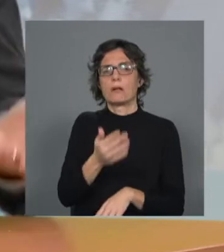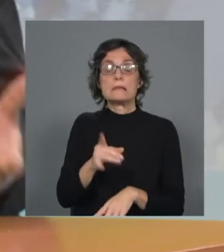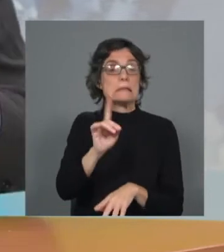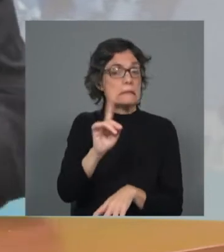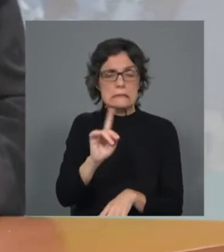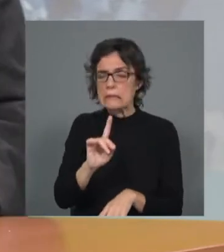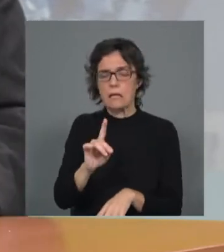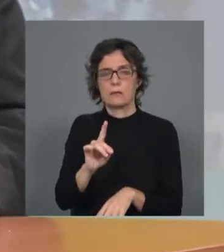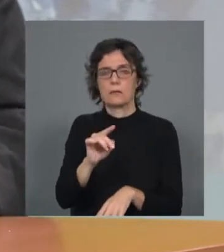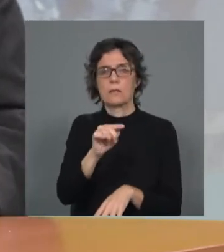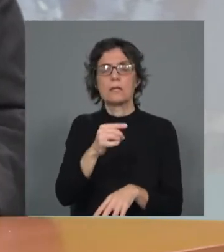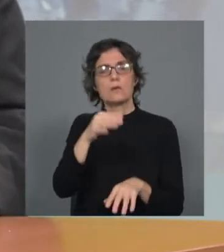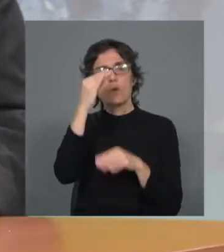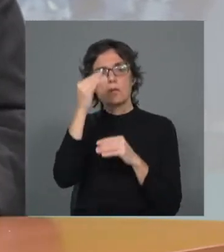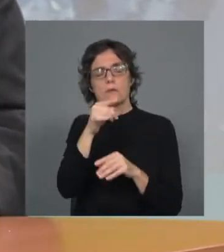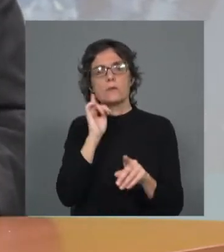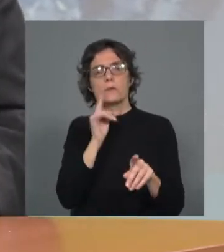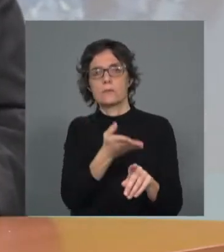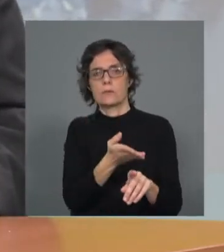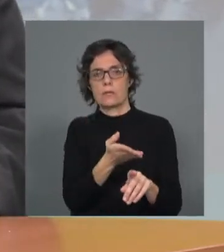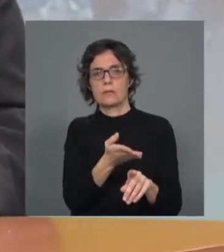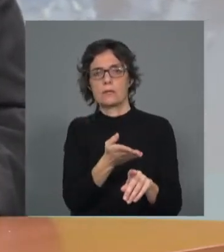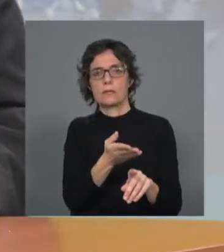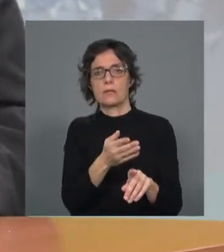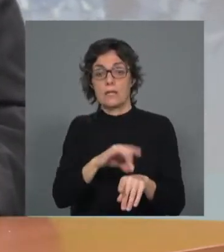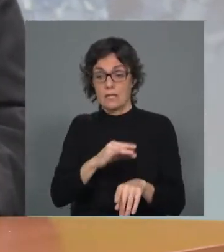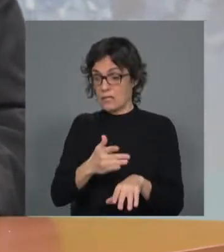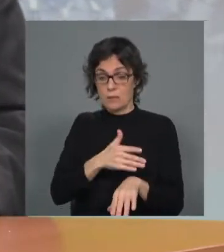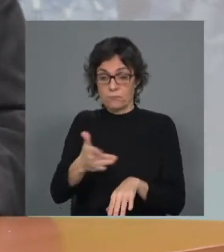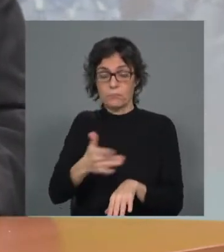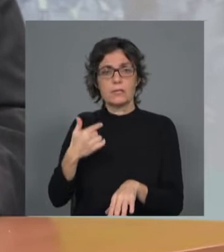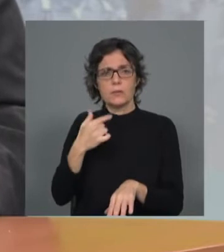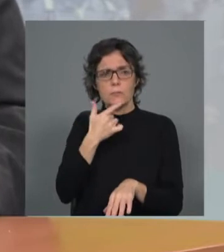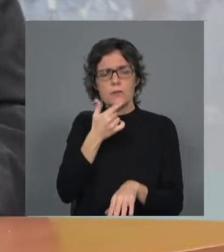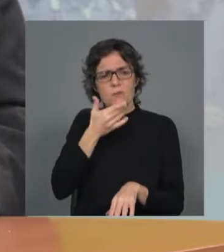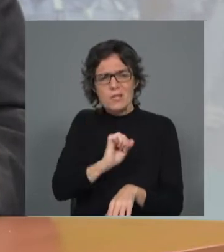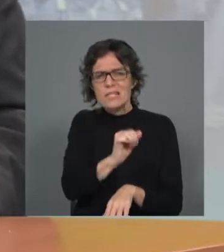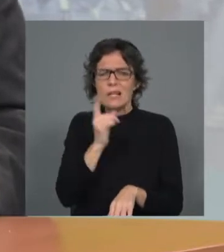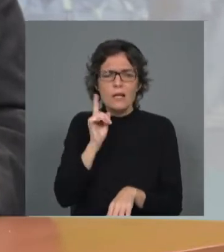deveríamos aprender desta experiência que foi feita, que também é feita de